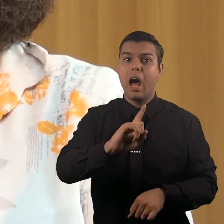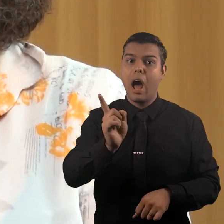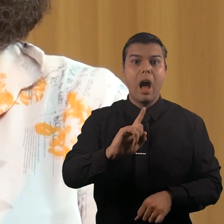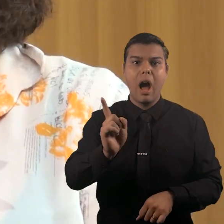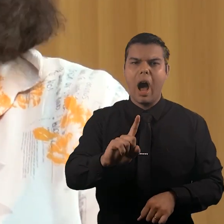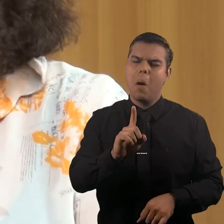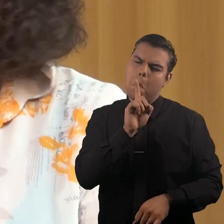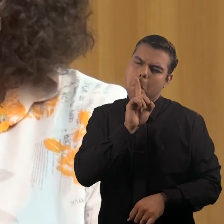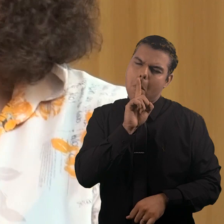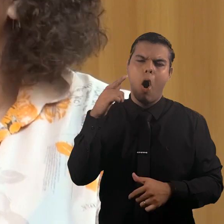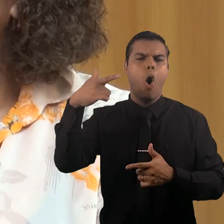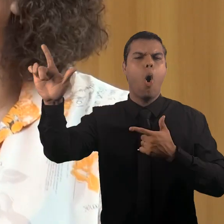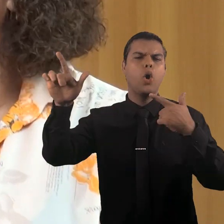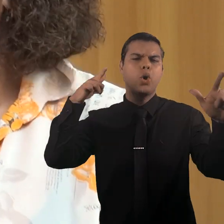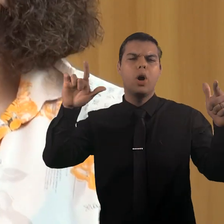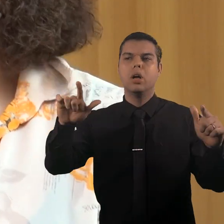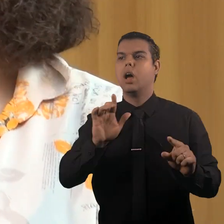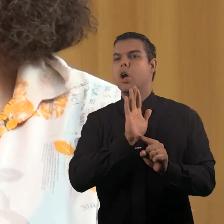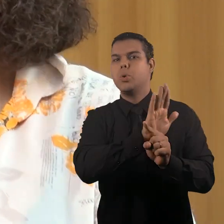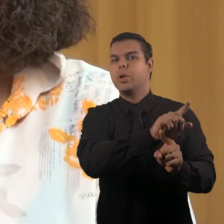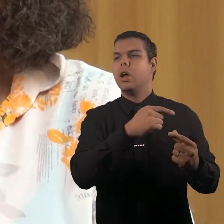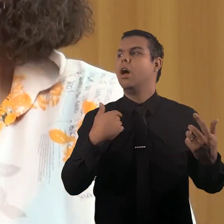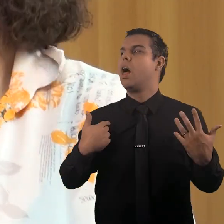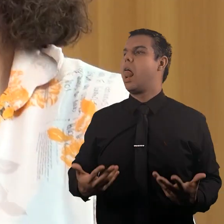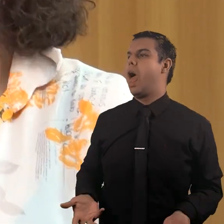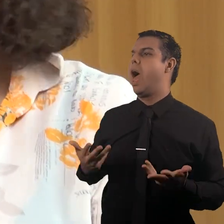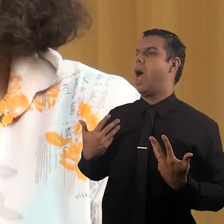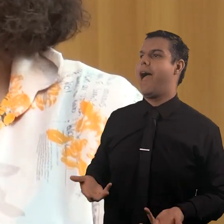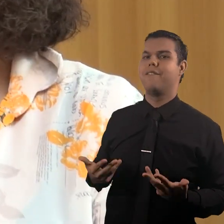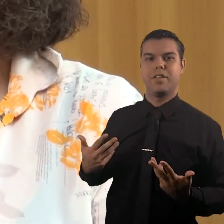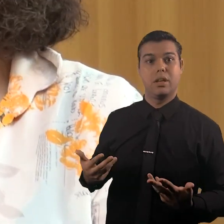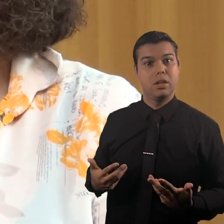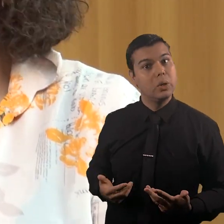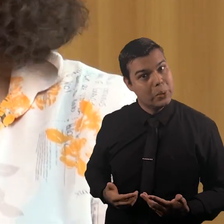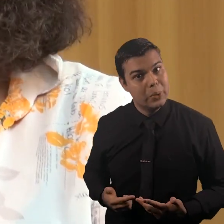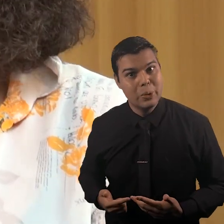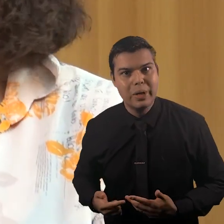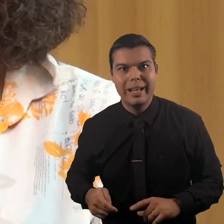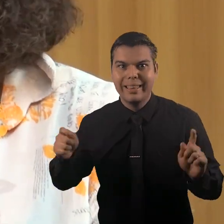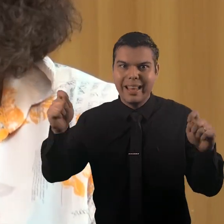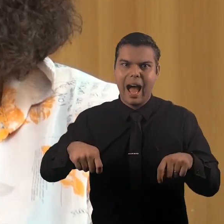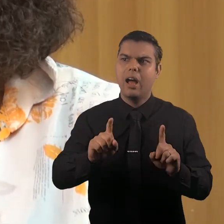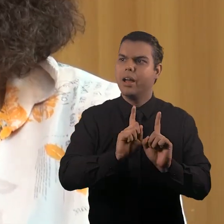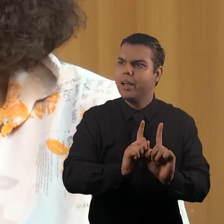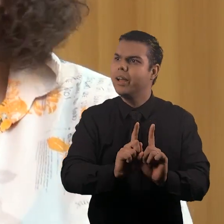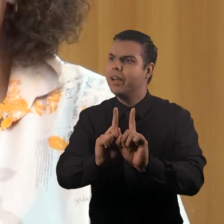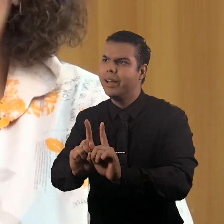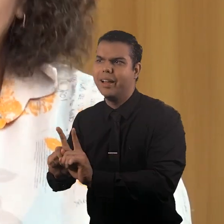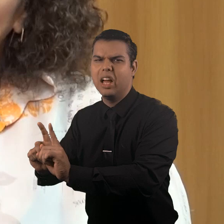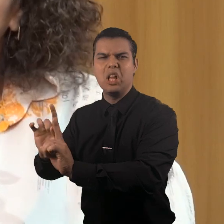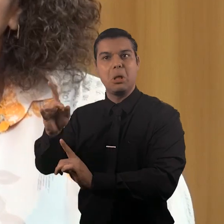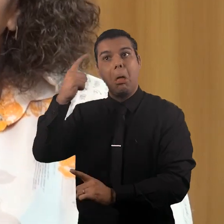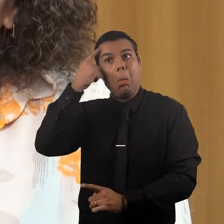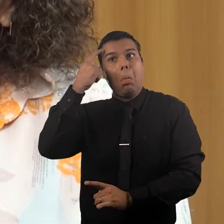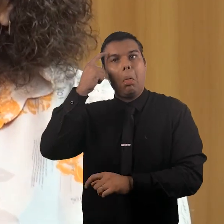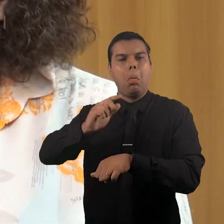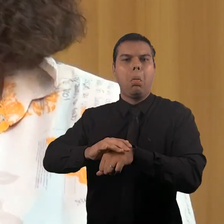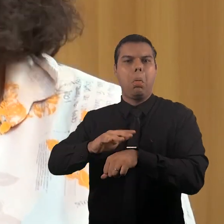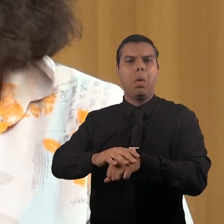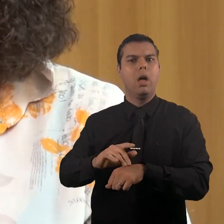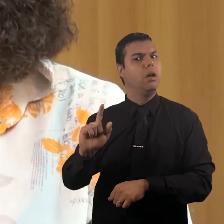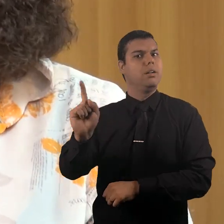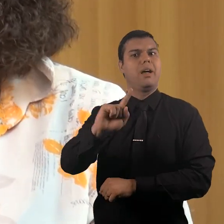do ciclo da doença já é uma cura, né? Você permitir com que ela converse com outras pessoas e fale de tantas coisas da vida e que não é